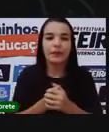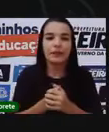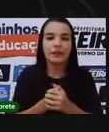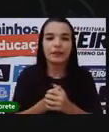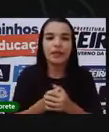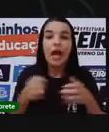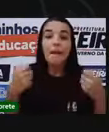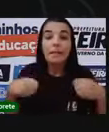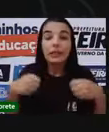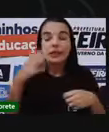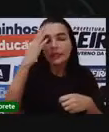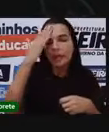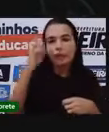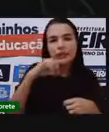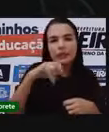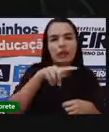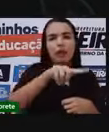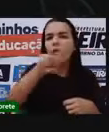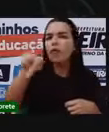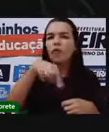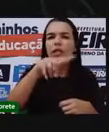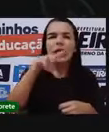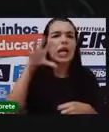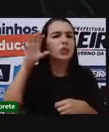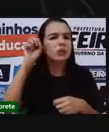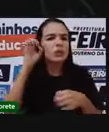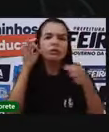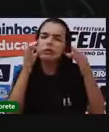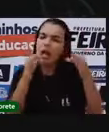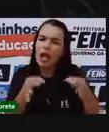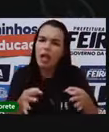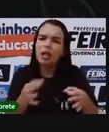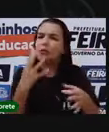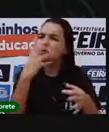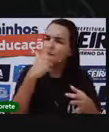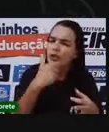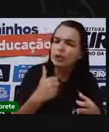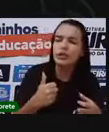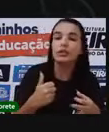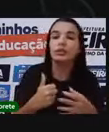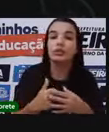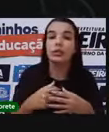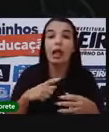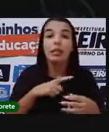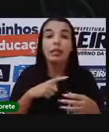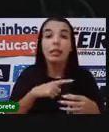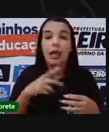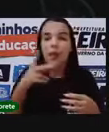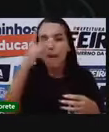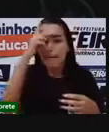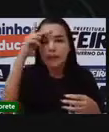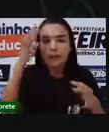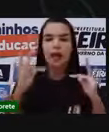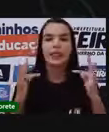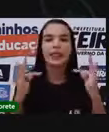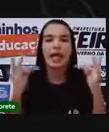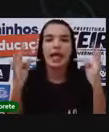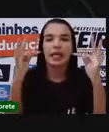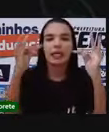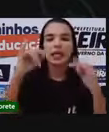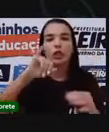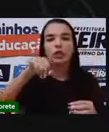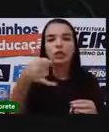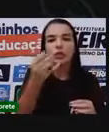escutando, tudo certinho, tudo bonitinho, a gente tem um técnico aqui, não é, João, que ele está aqui